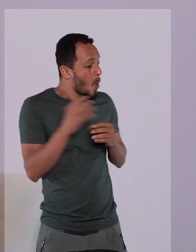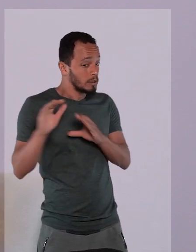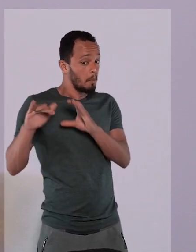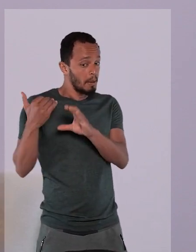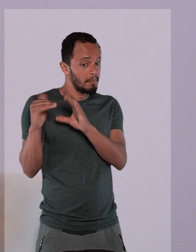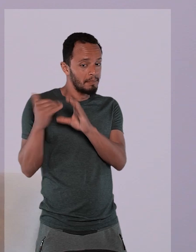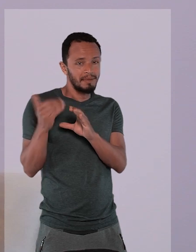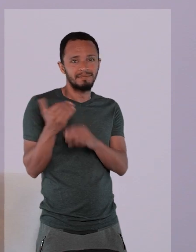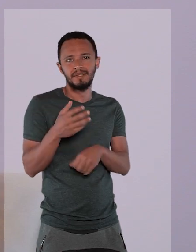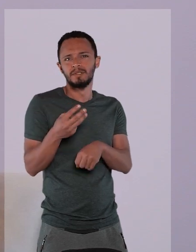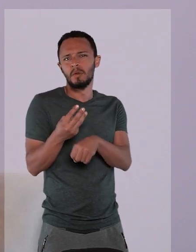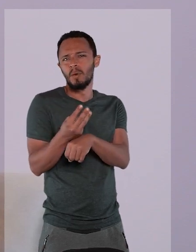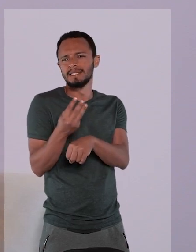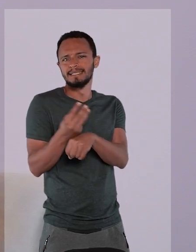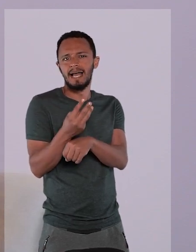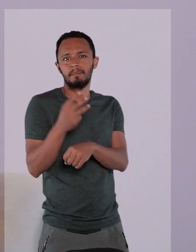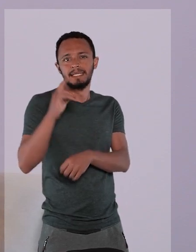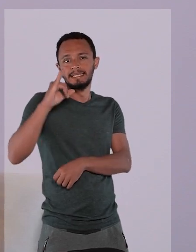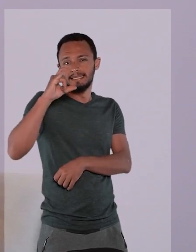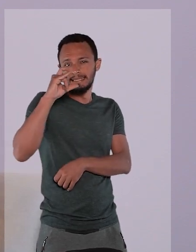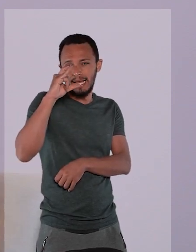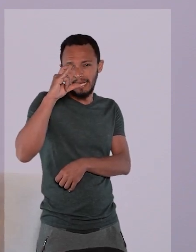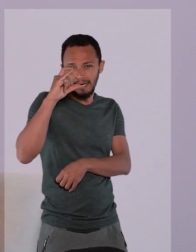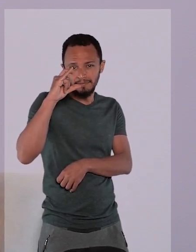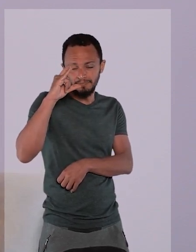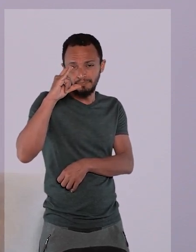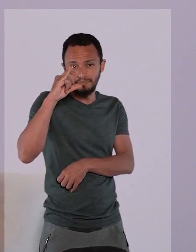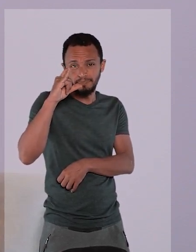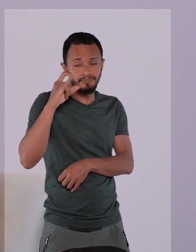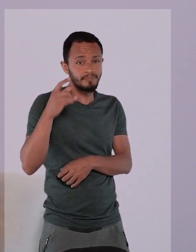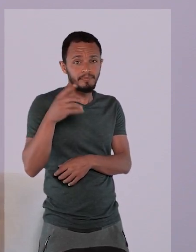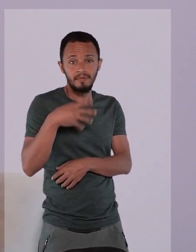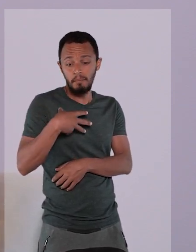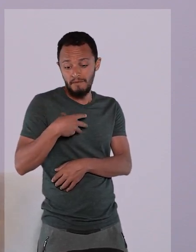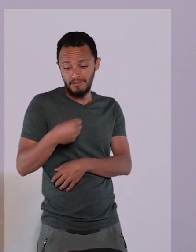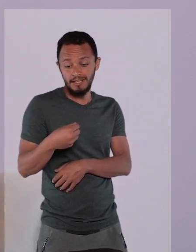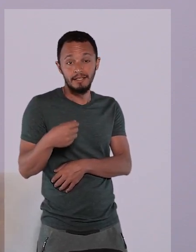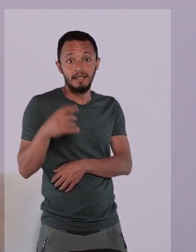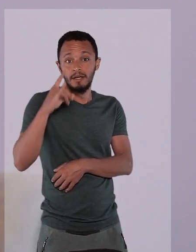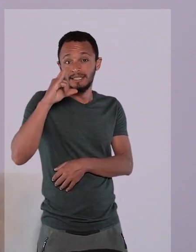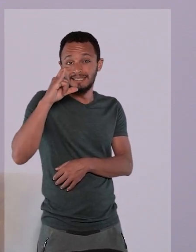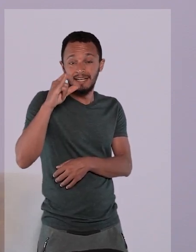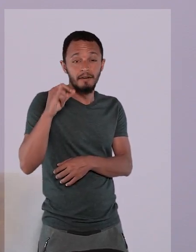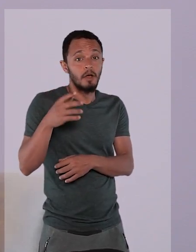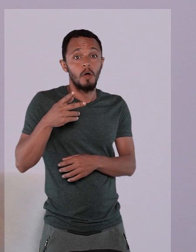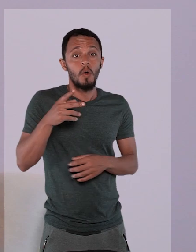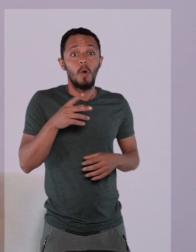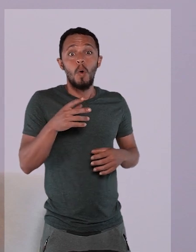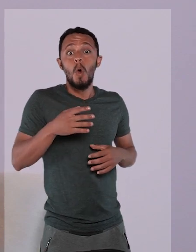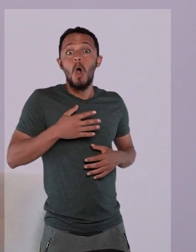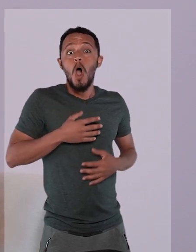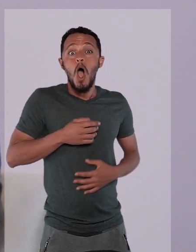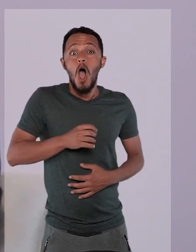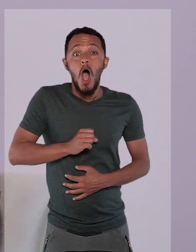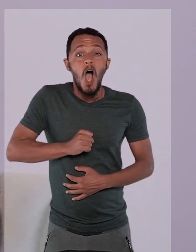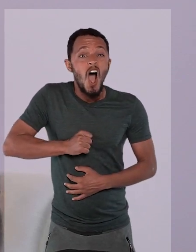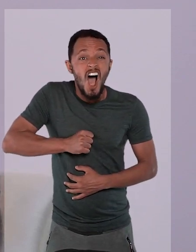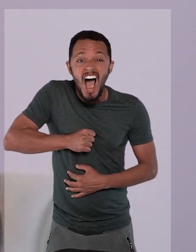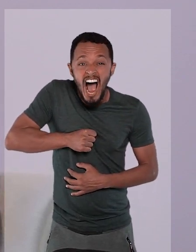feito um Instagram, e no meu Instagram, que a minha filha fez, os haters depositavam todo o ódio.